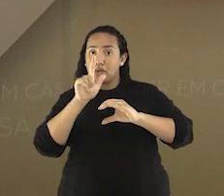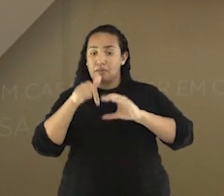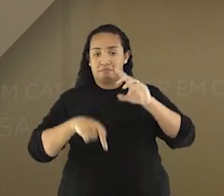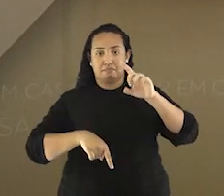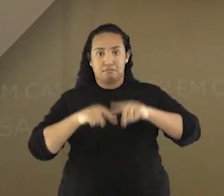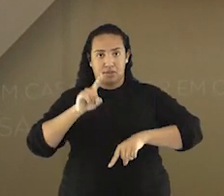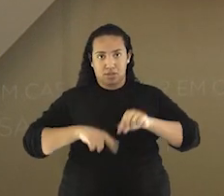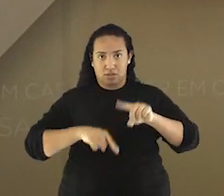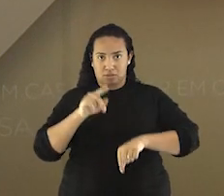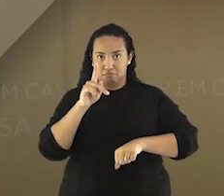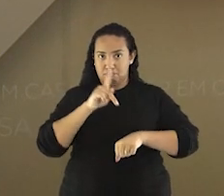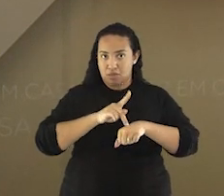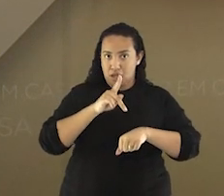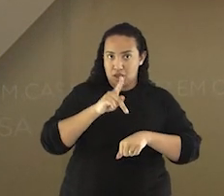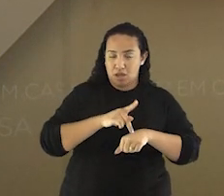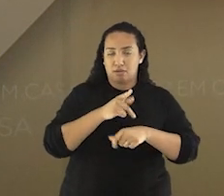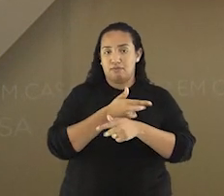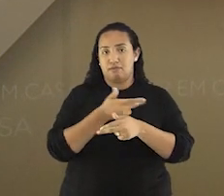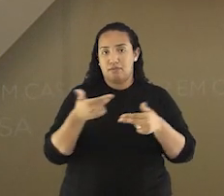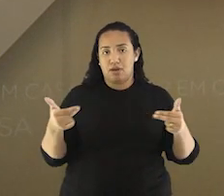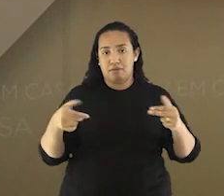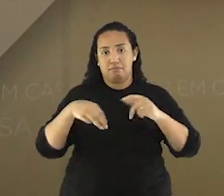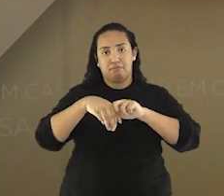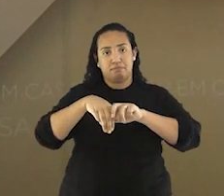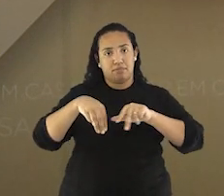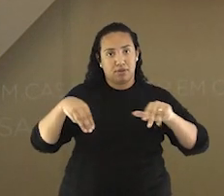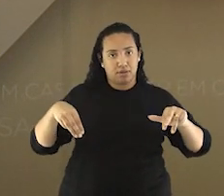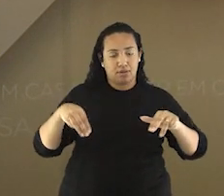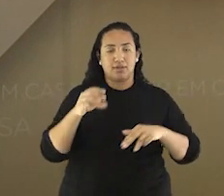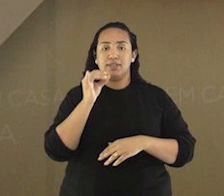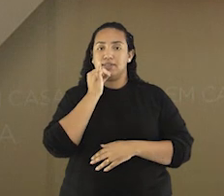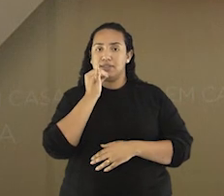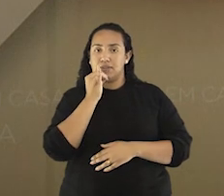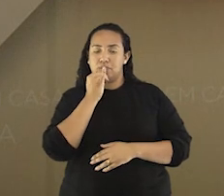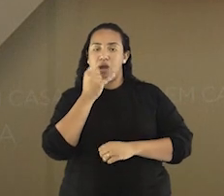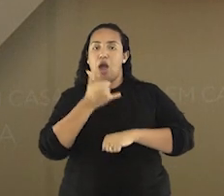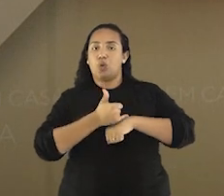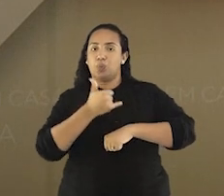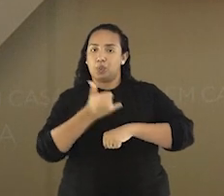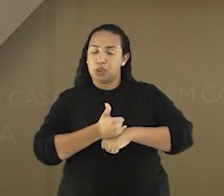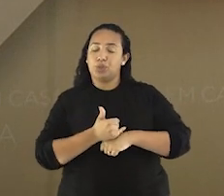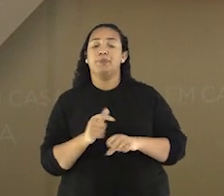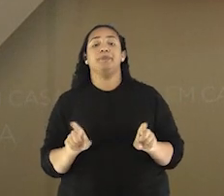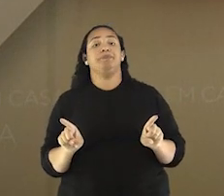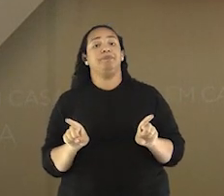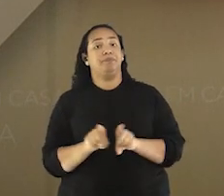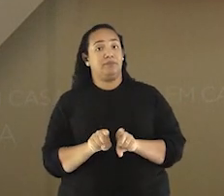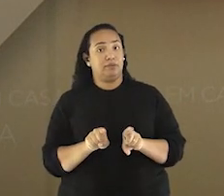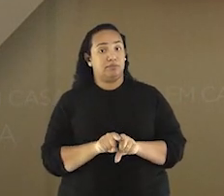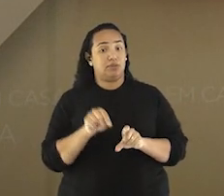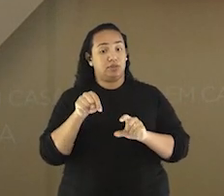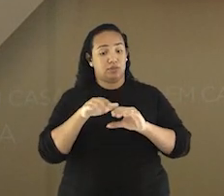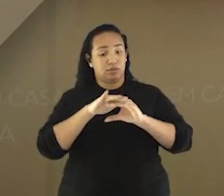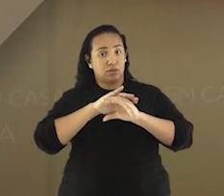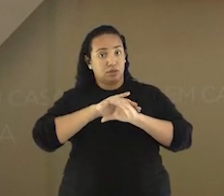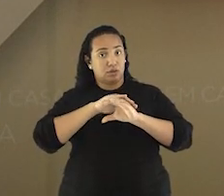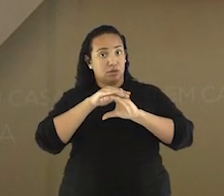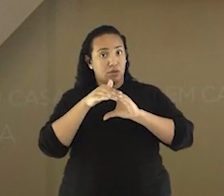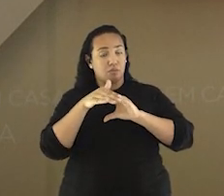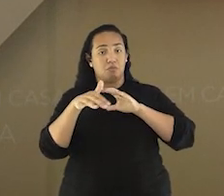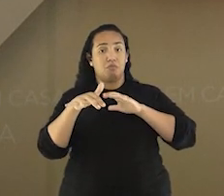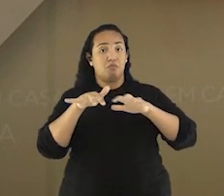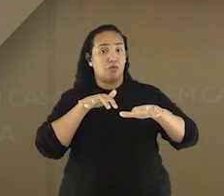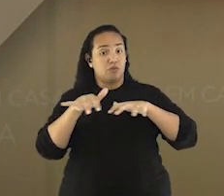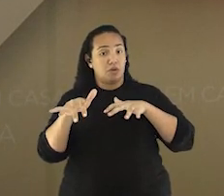rochoso, formado por minerais como a sílica e o alumínio, e além disso, os movimentos dessa camada resultam